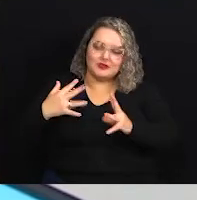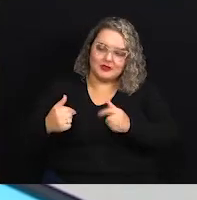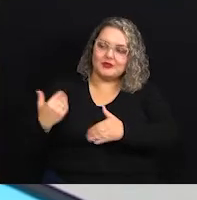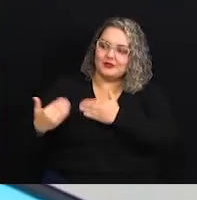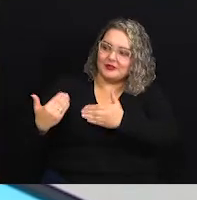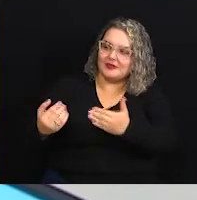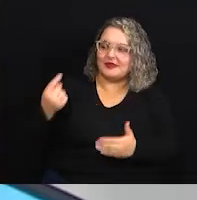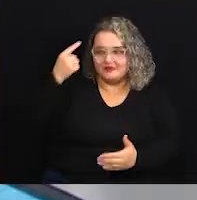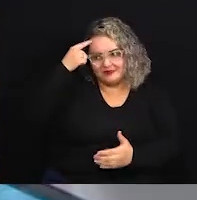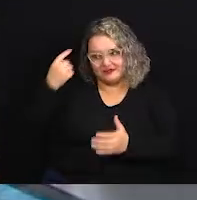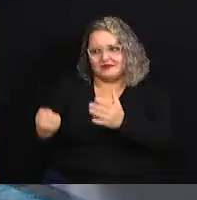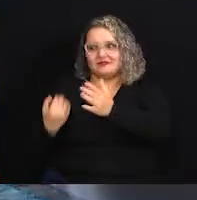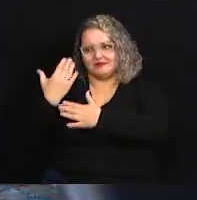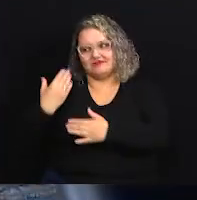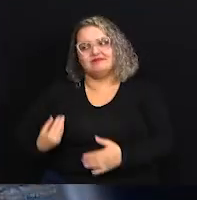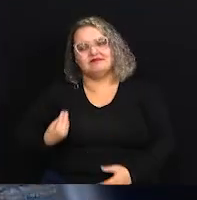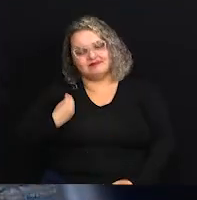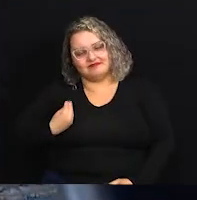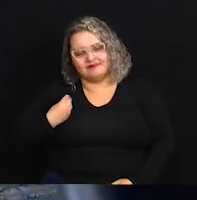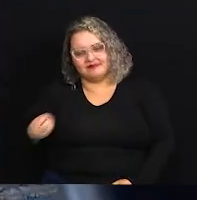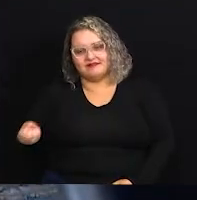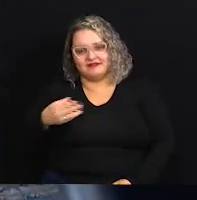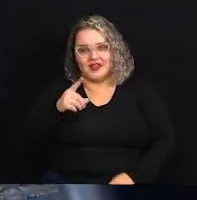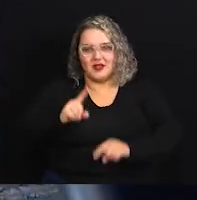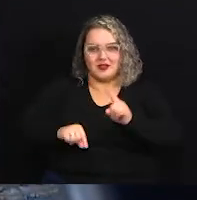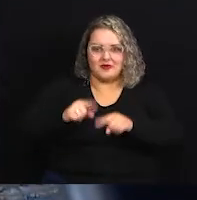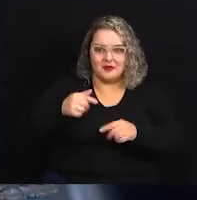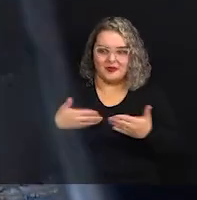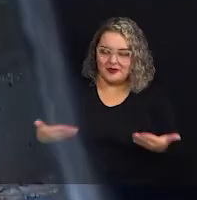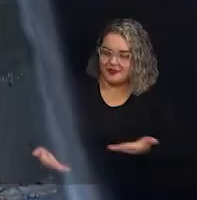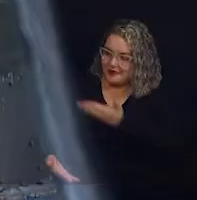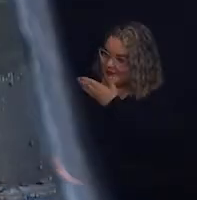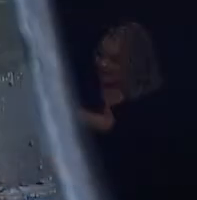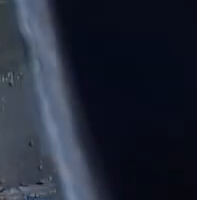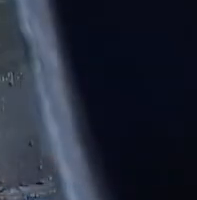processo criativo dá vida a um novo produto.